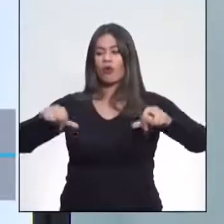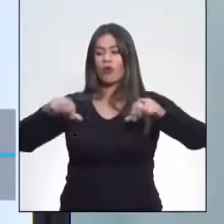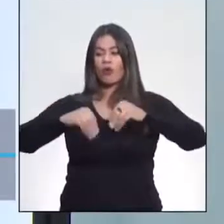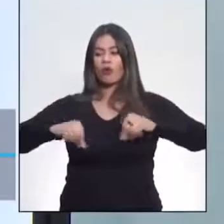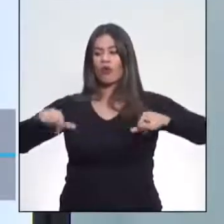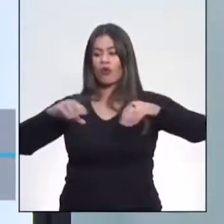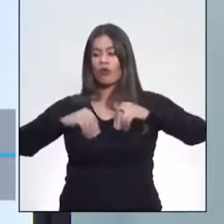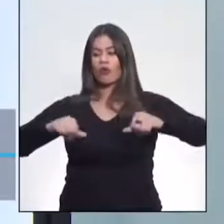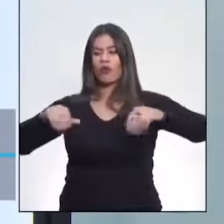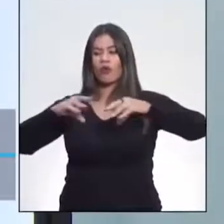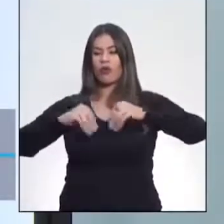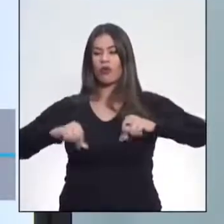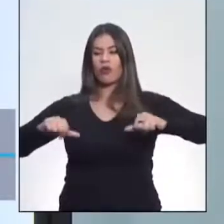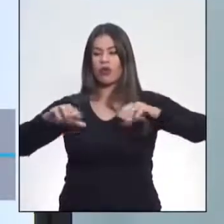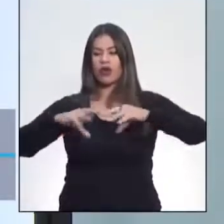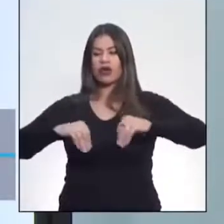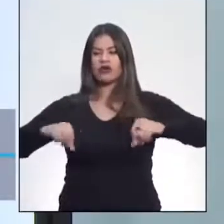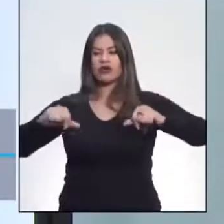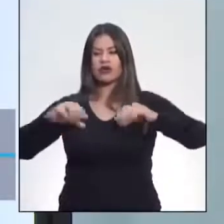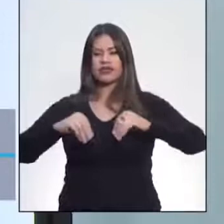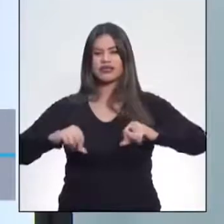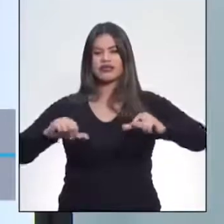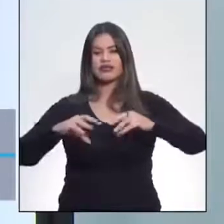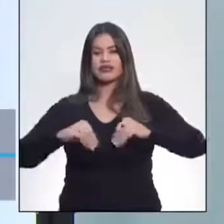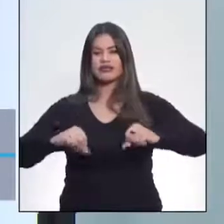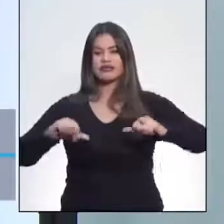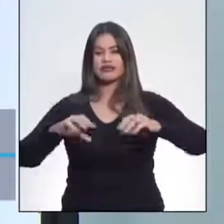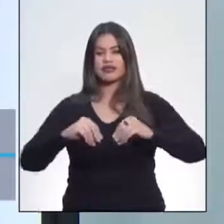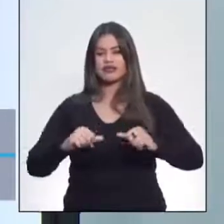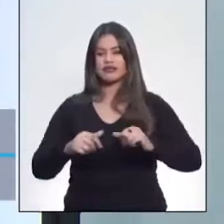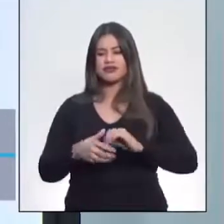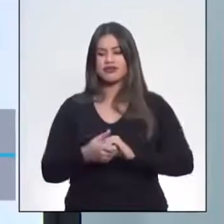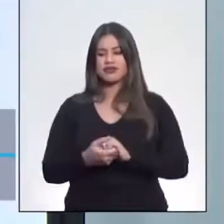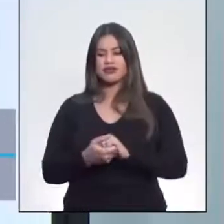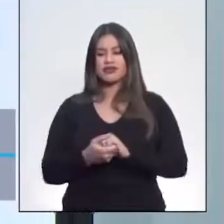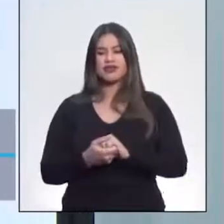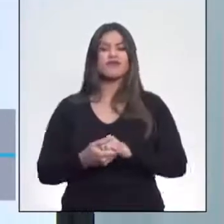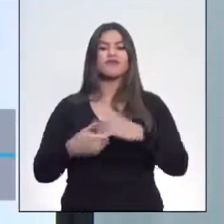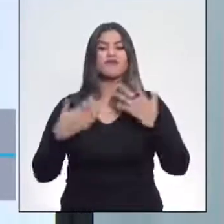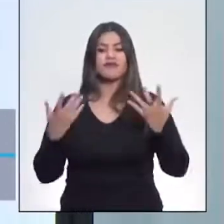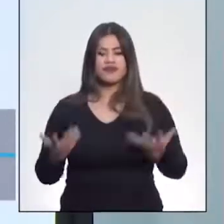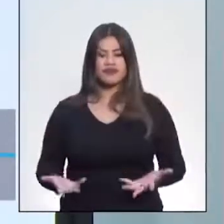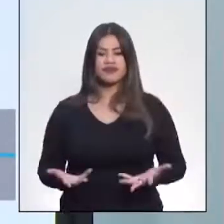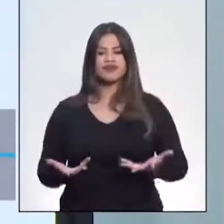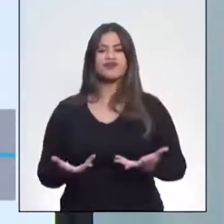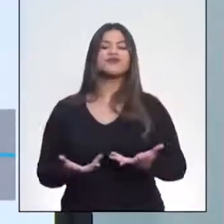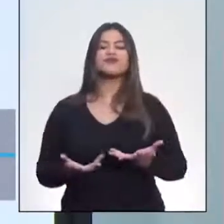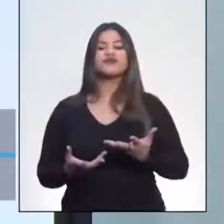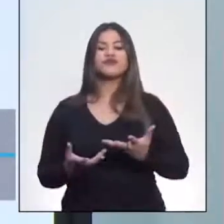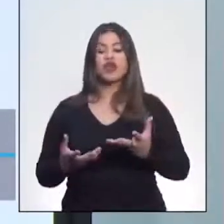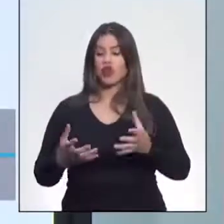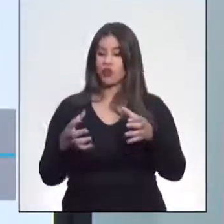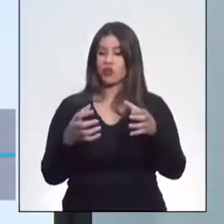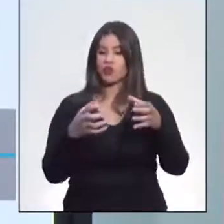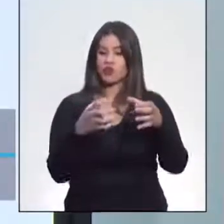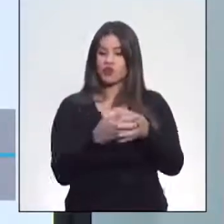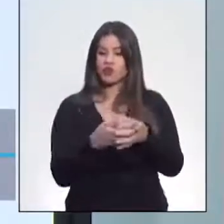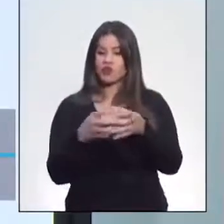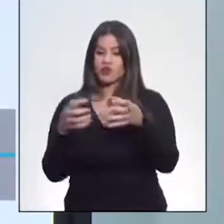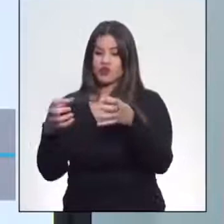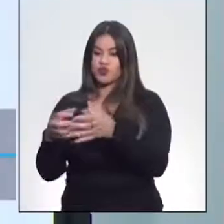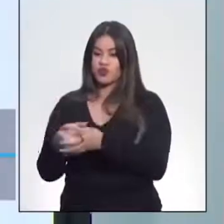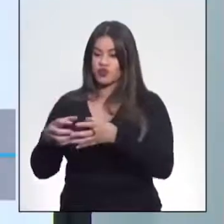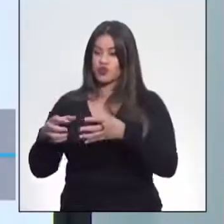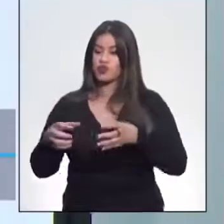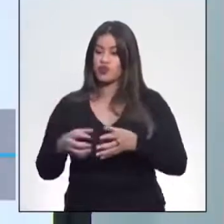é vários povos atentaram a Creta micenas então o que que acontece cada povo tinha